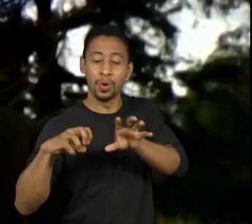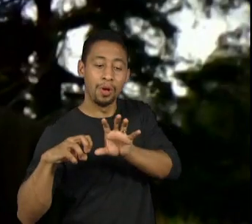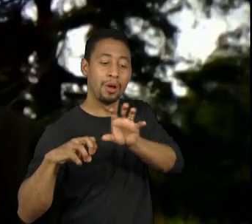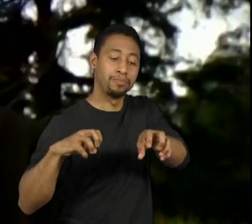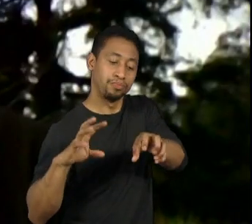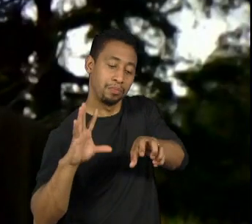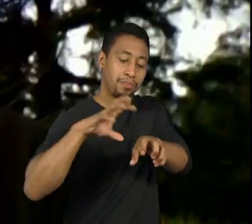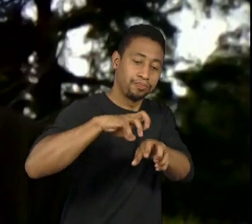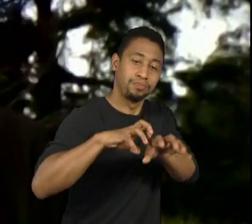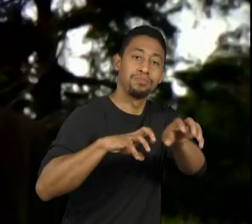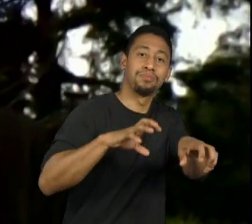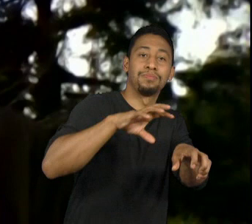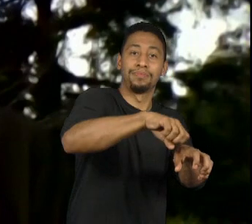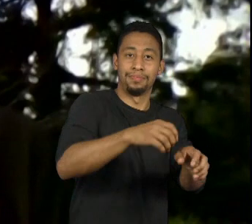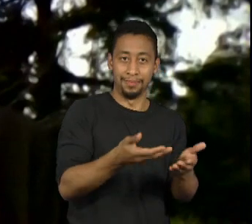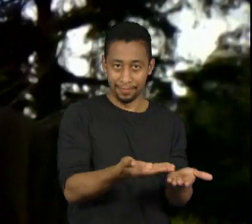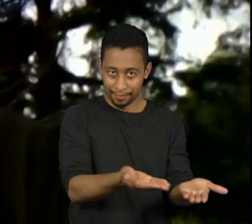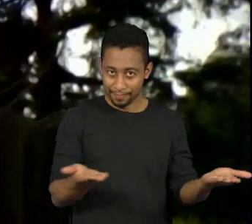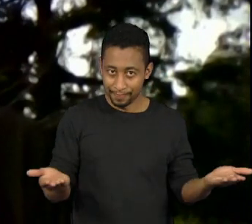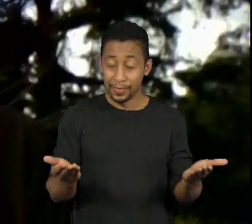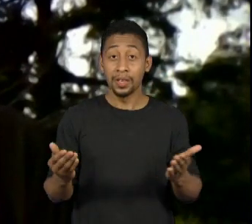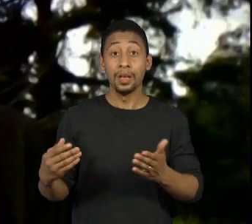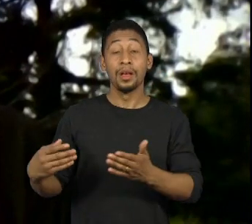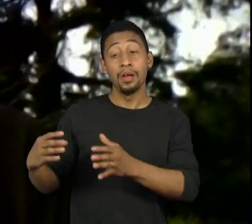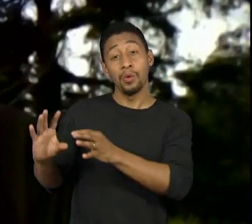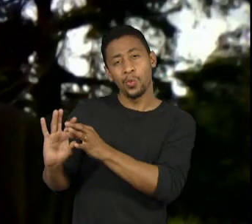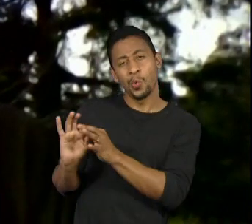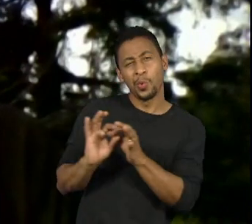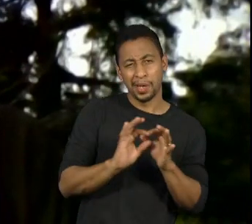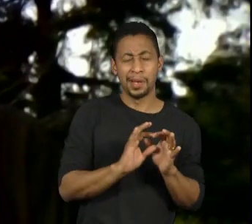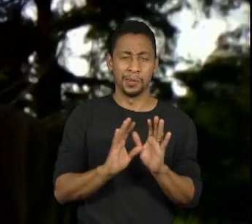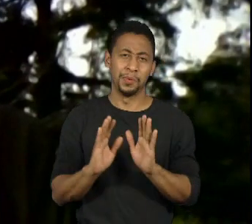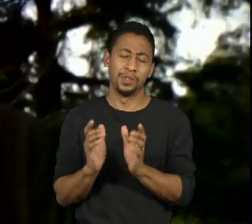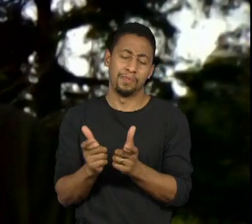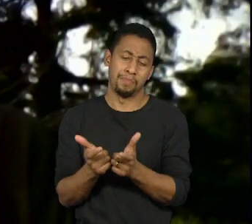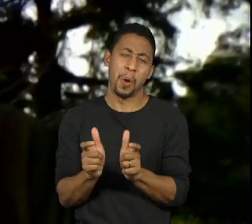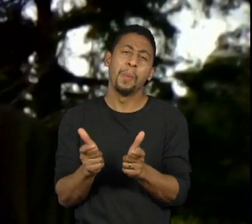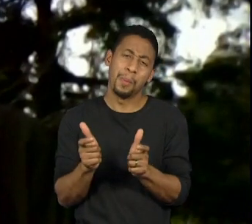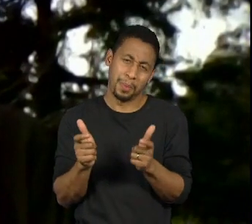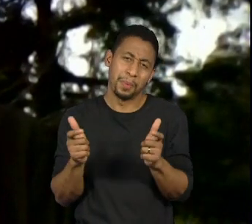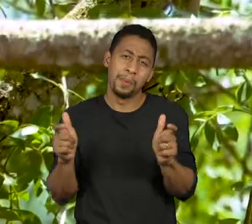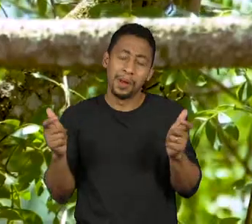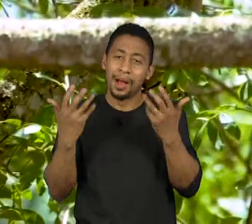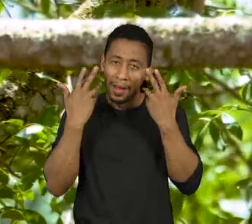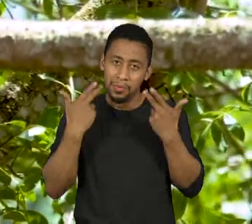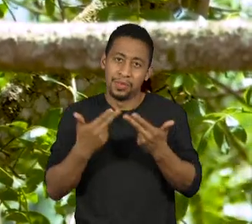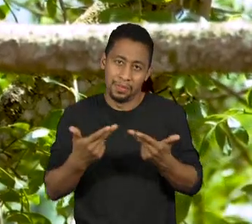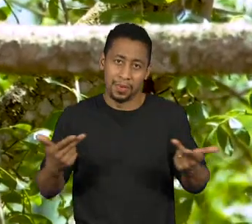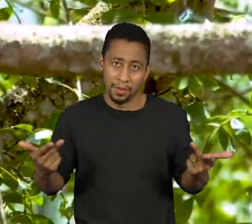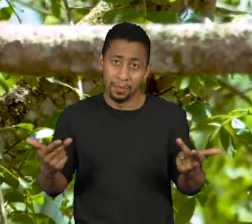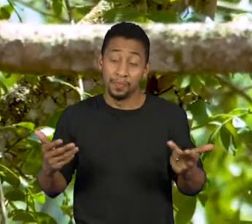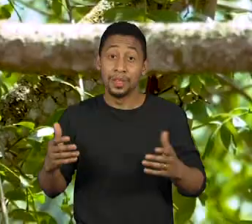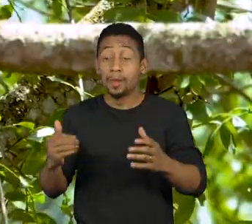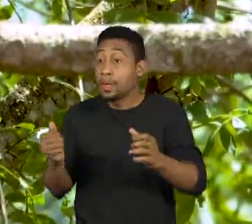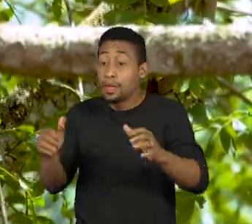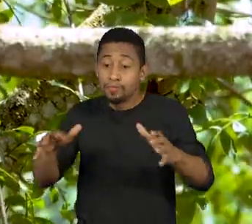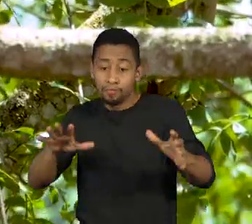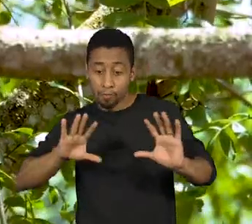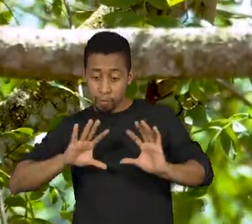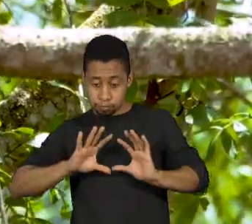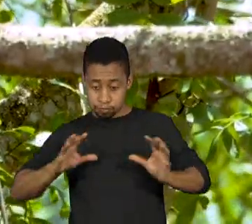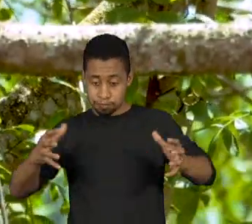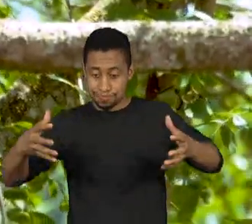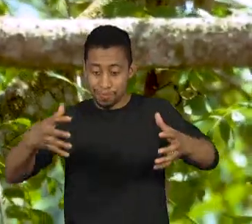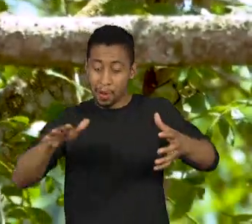está num contexto minerário, num contexto de expansão urbana. As serras elas estão sendo mineradas ao redor, né? E